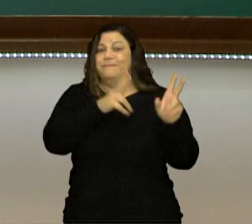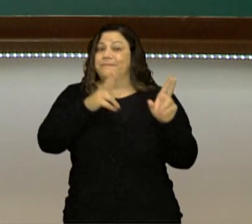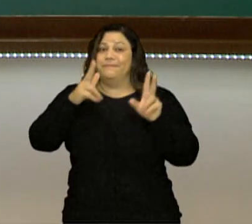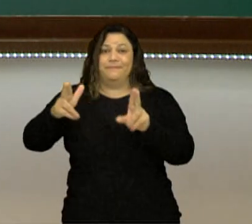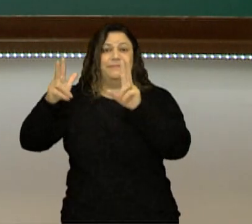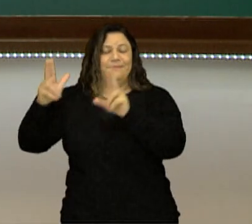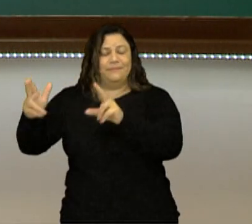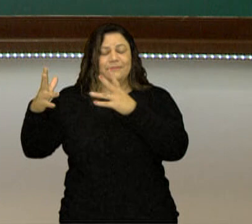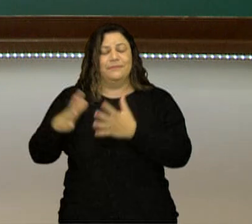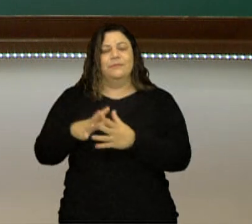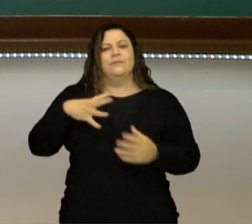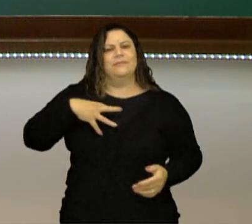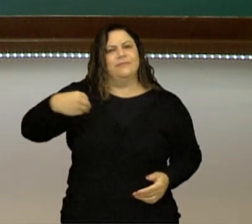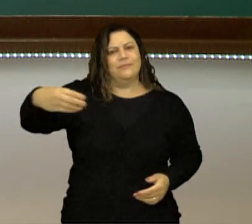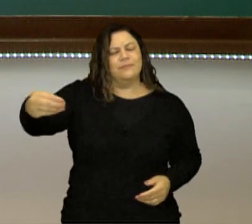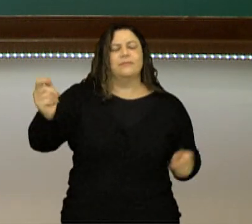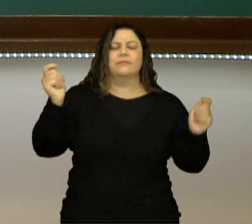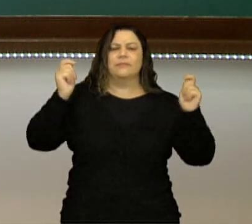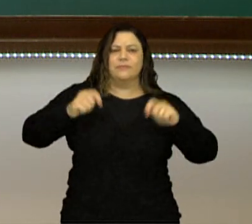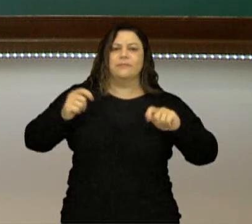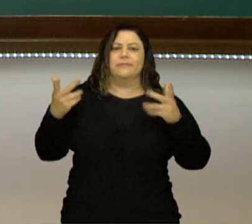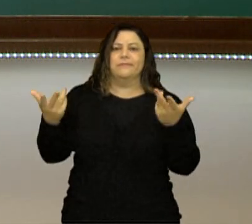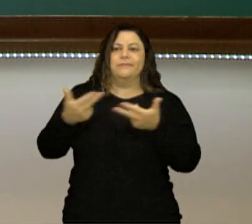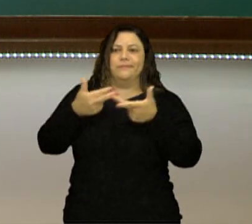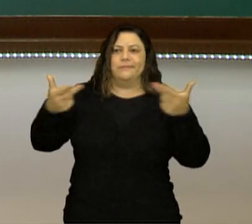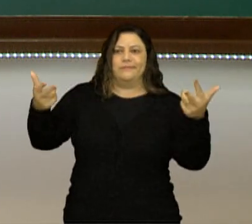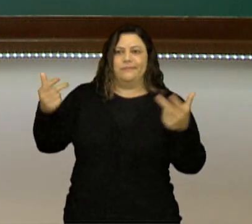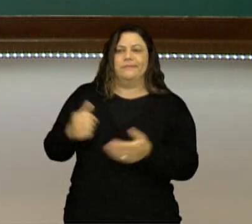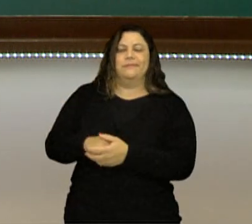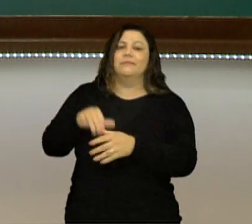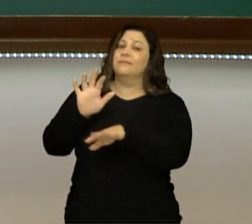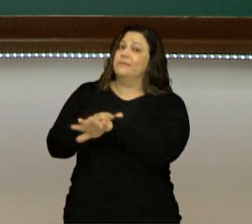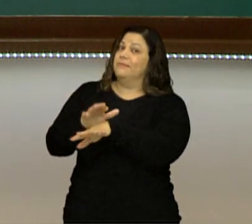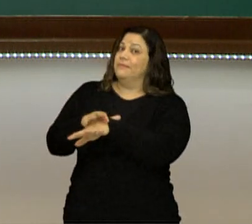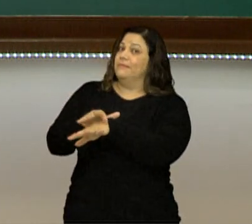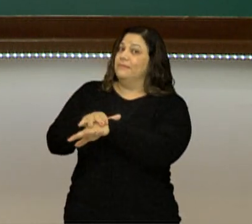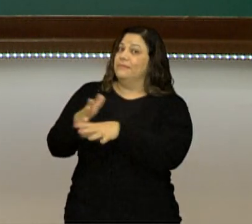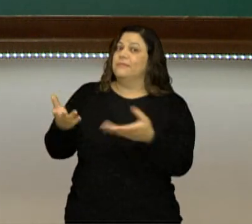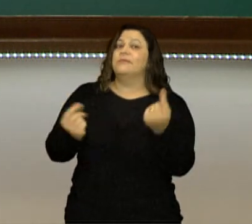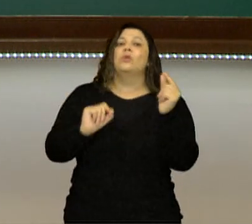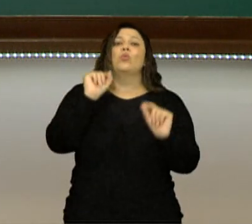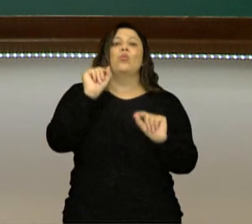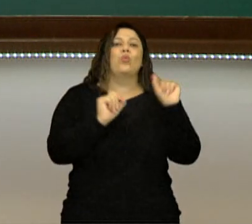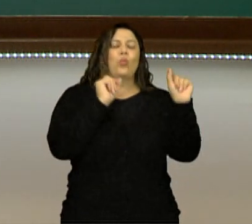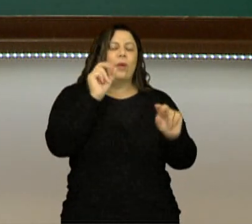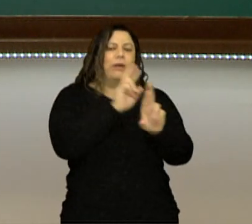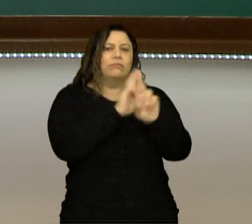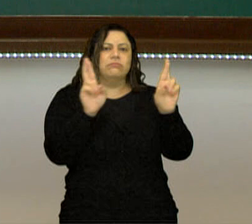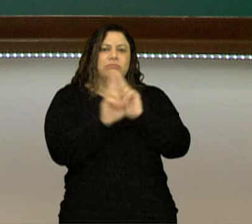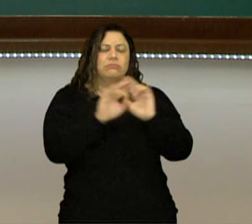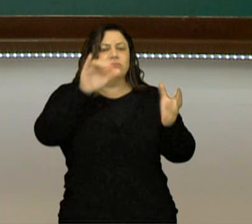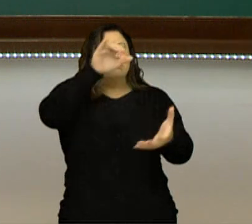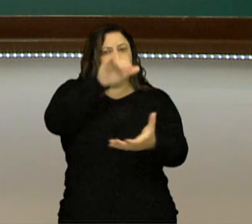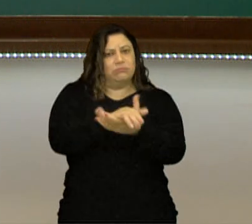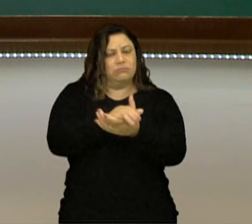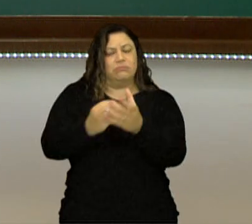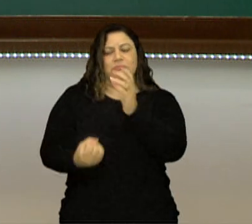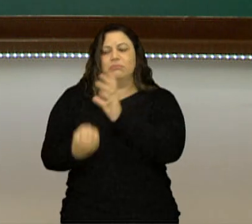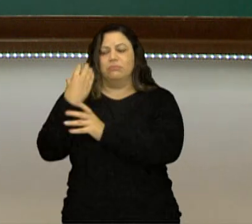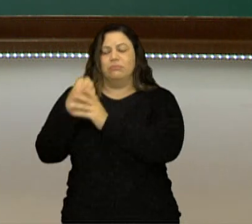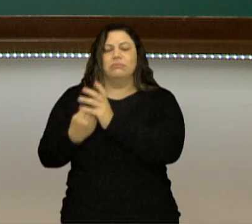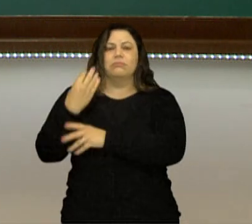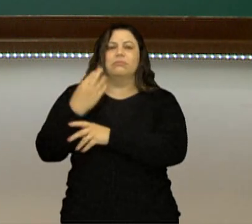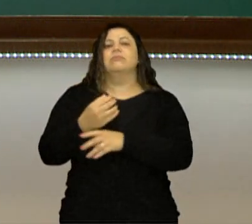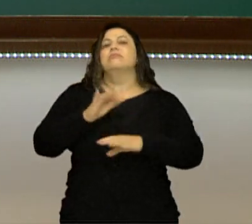primos, tá? Pode ter uma relação com a incidência altíssima dessa doença. Qual a relação desses casamentos com o aparecimento de